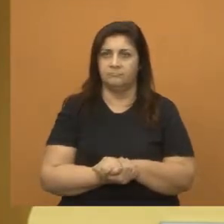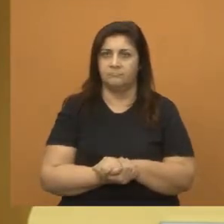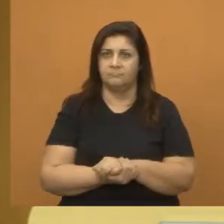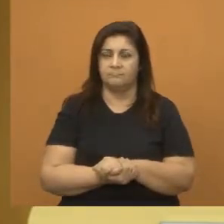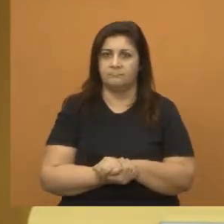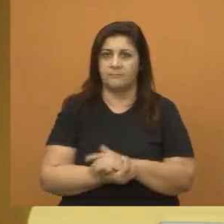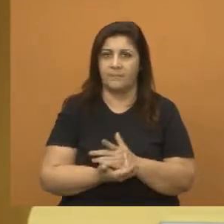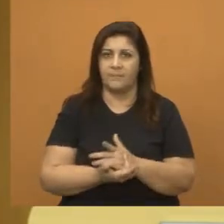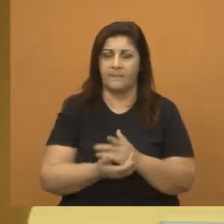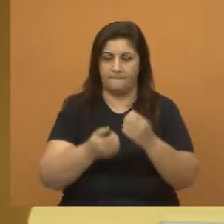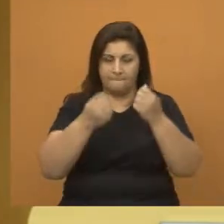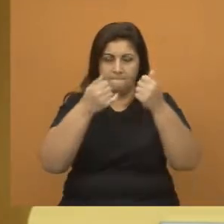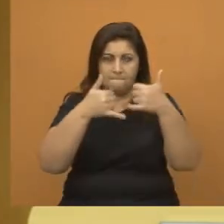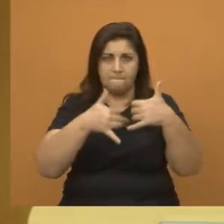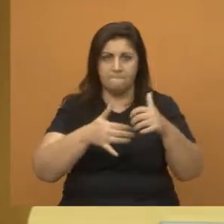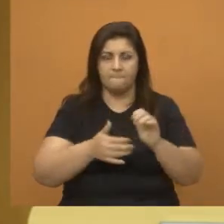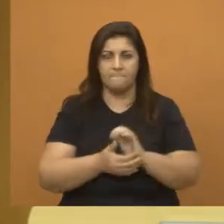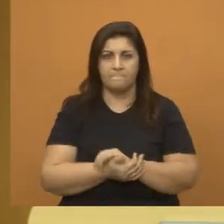justificativa